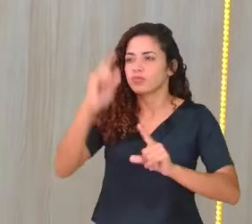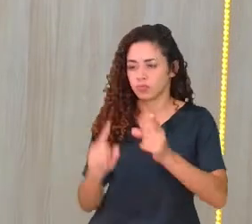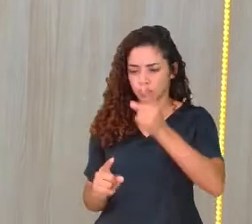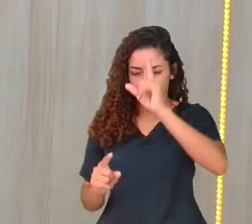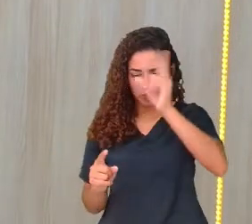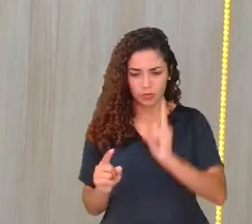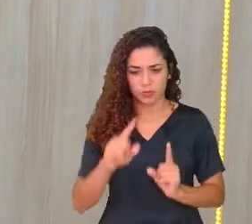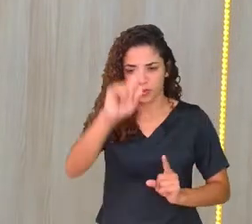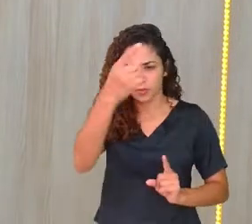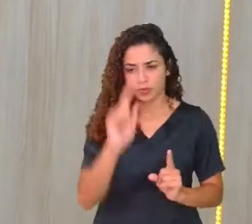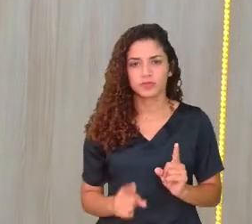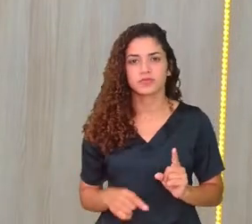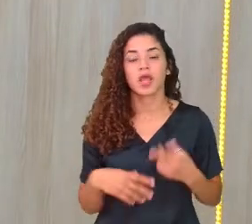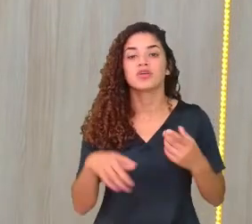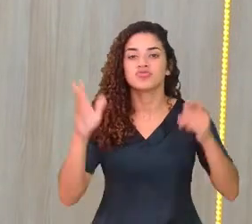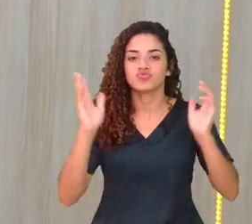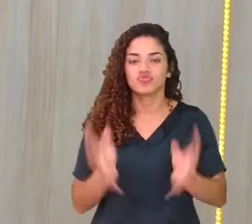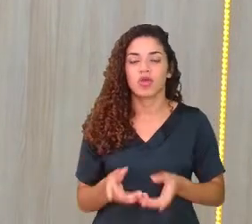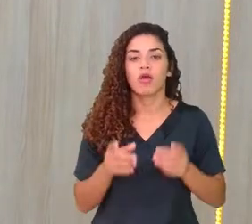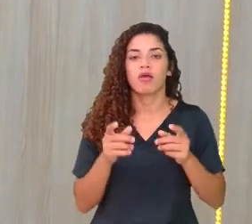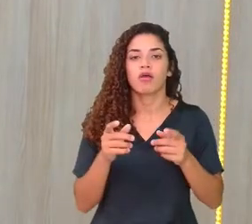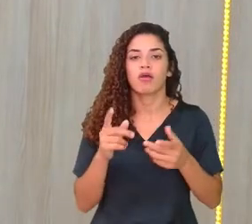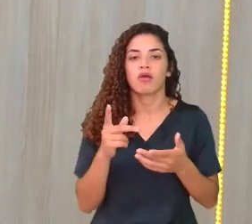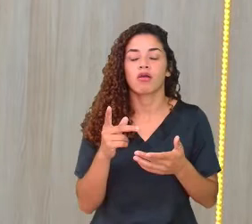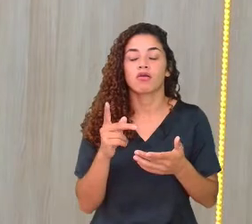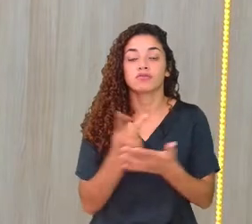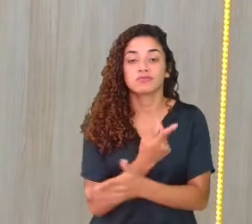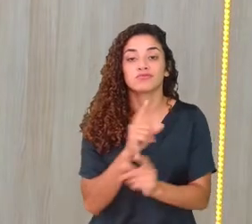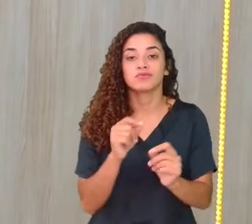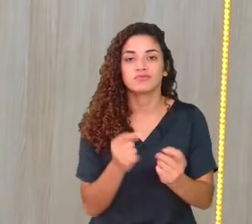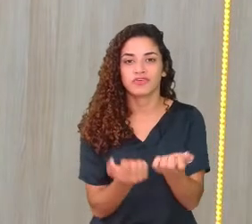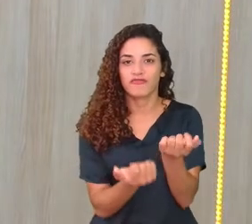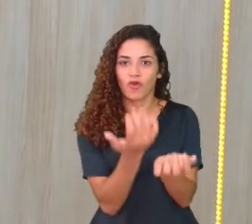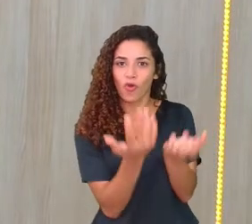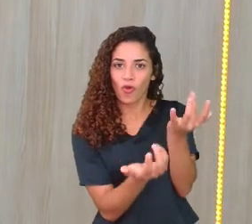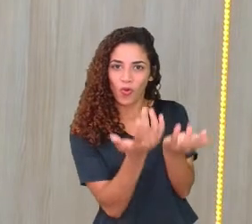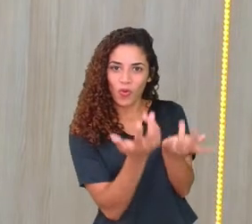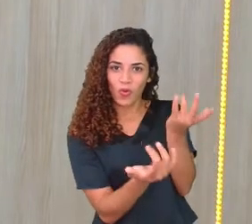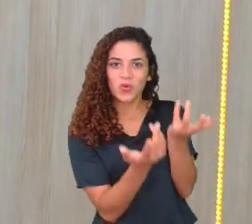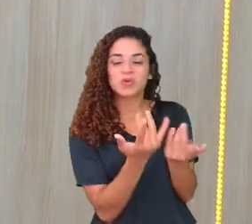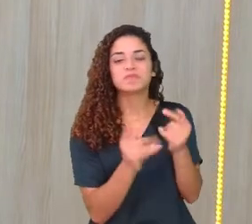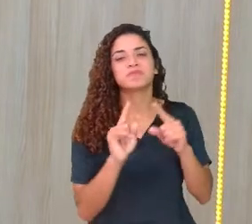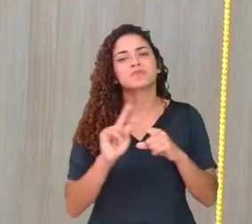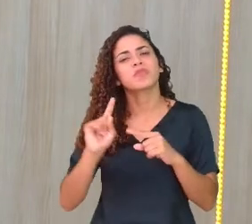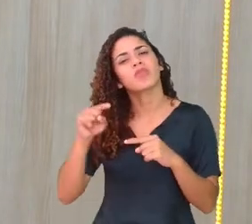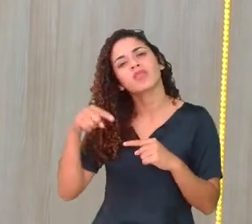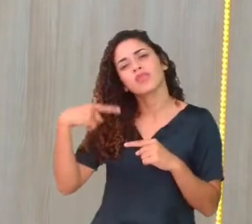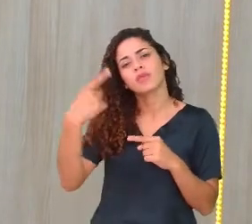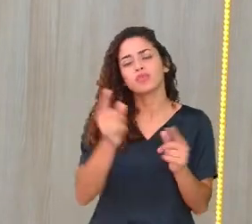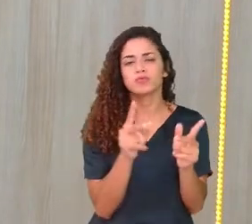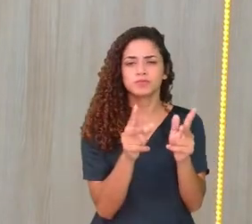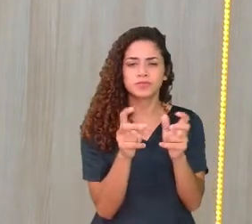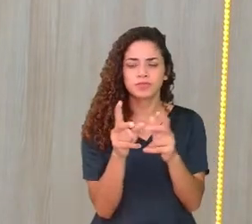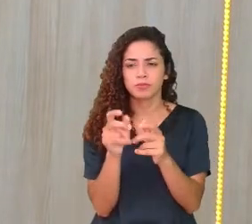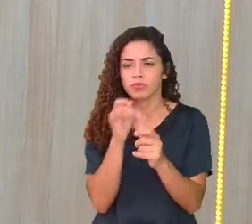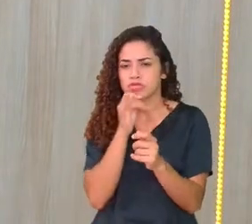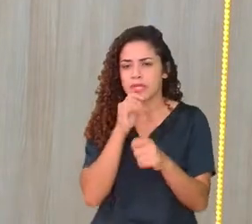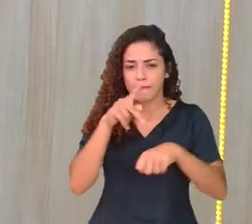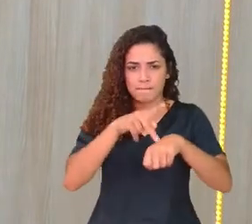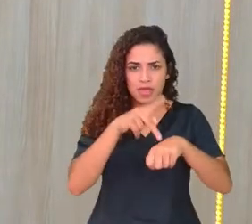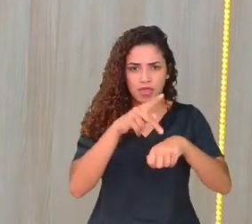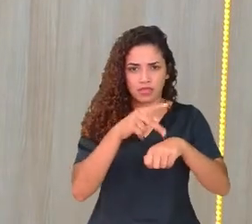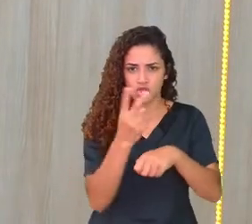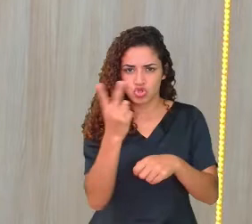raios, eles iam conseguir o fogo. Depois, eles perceberam, os pré-históricos, que atritando a pedra,